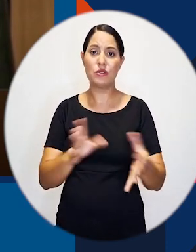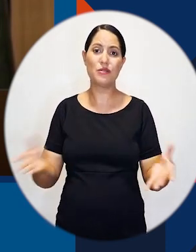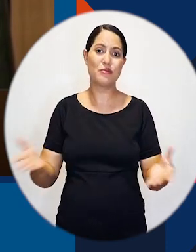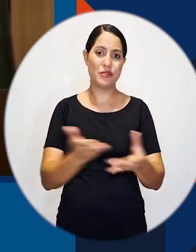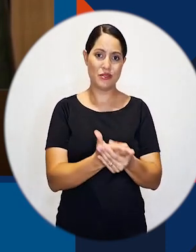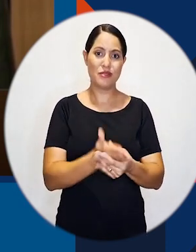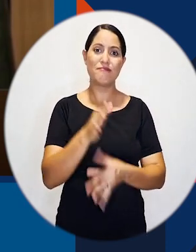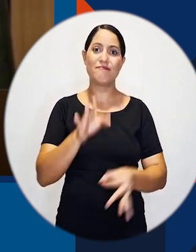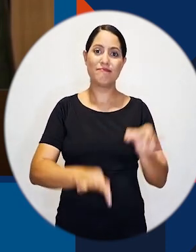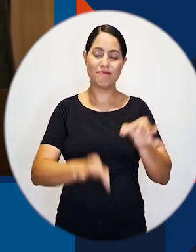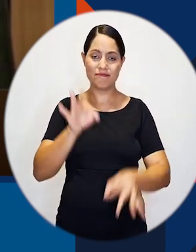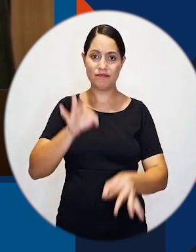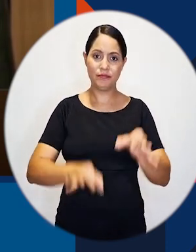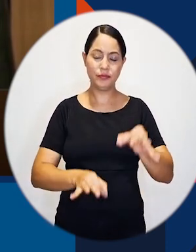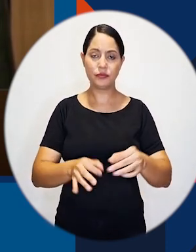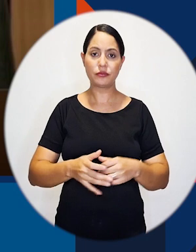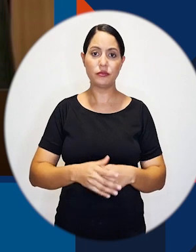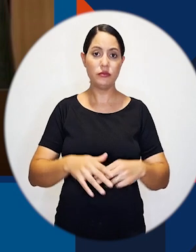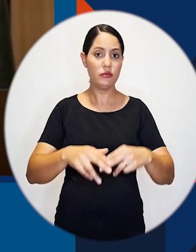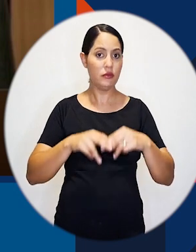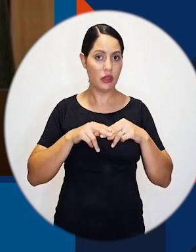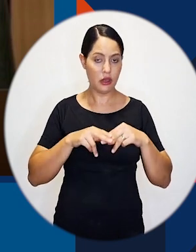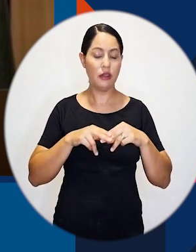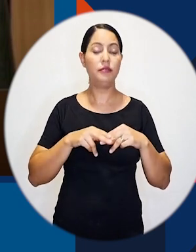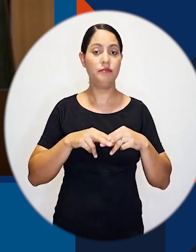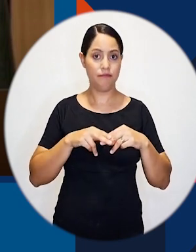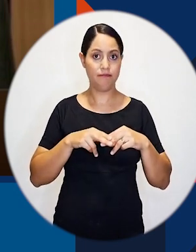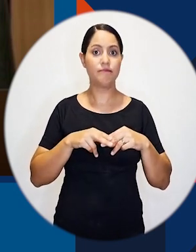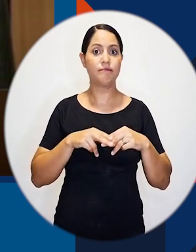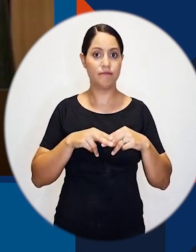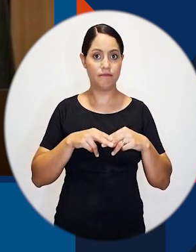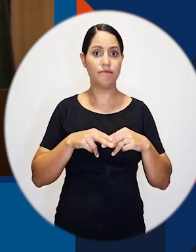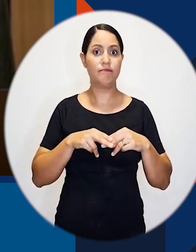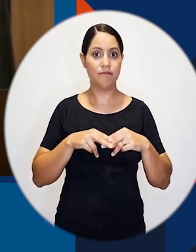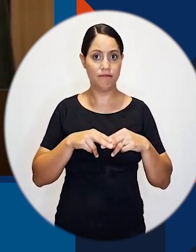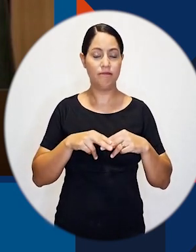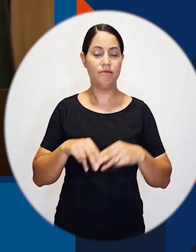atos processuais. Há uma infinidade deles.